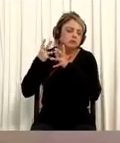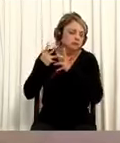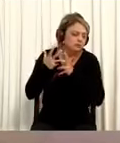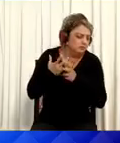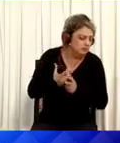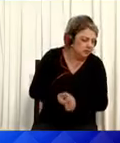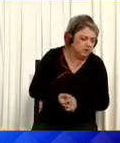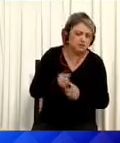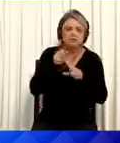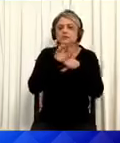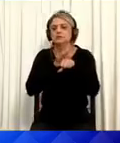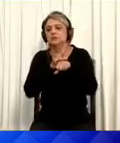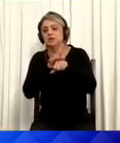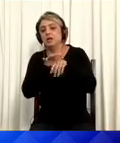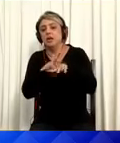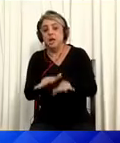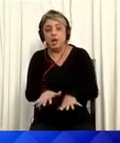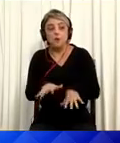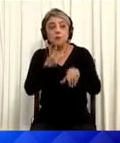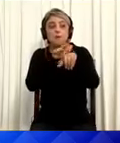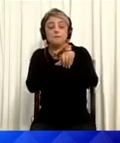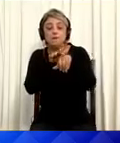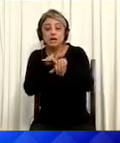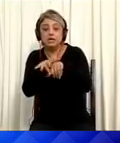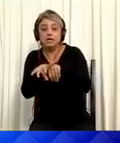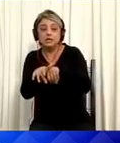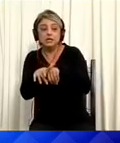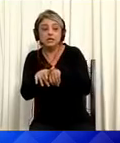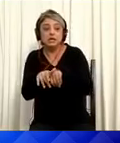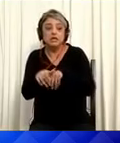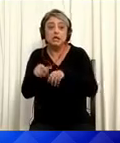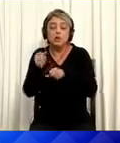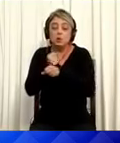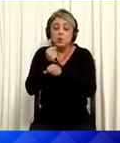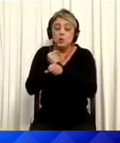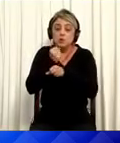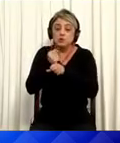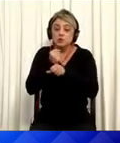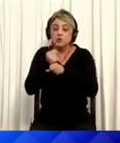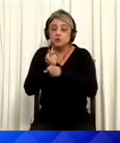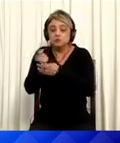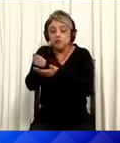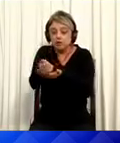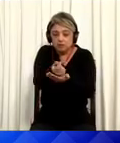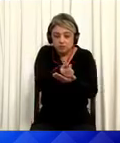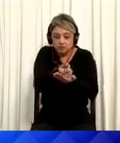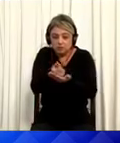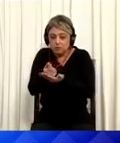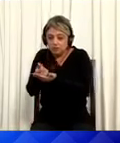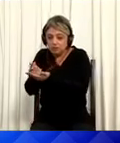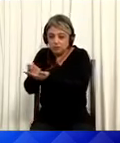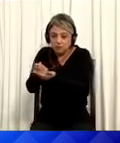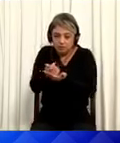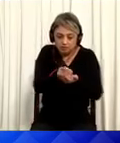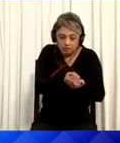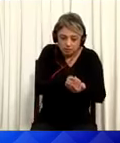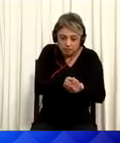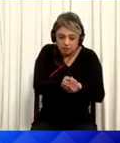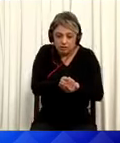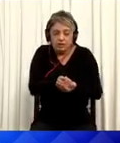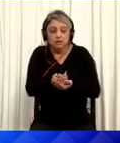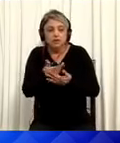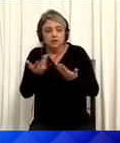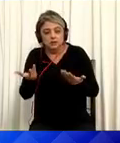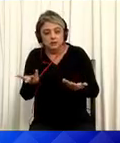dessa pandemia. É uma pandemia construída pelo capitalismo, pelo imperialismo, que ataca,